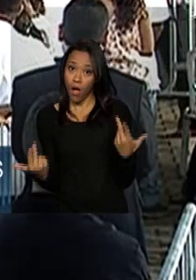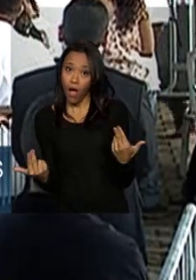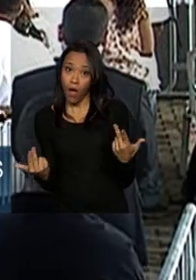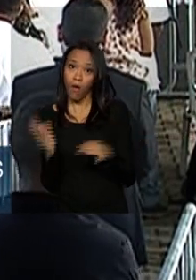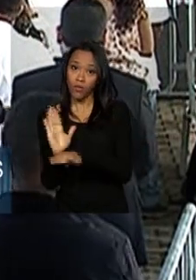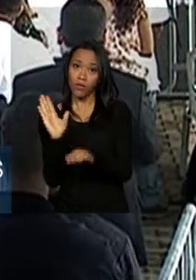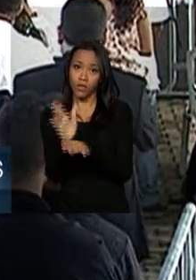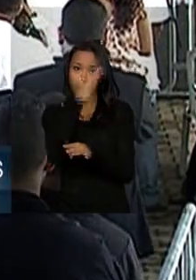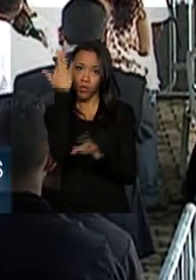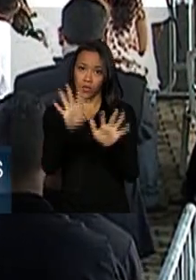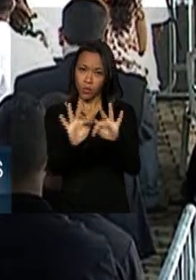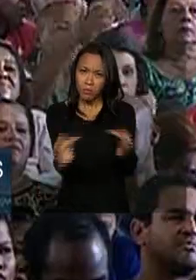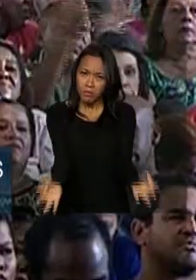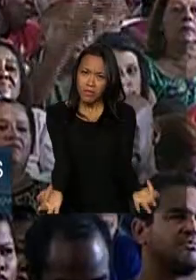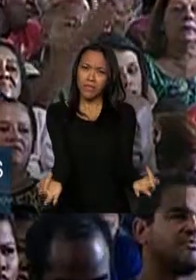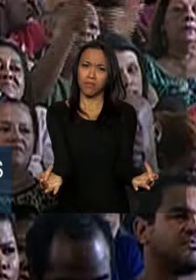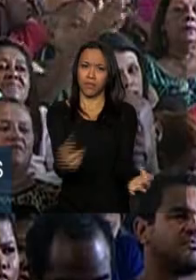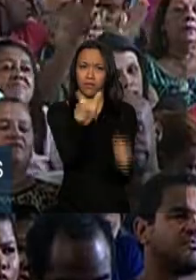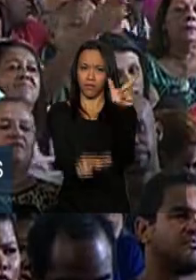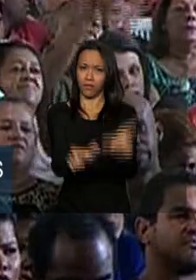humildes.